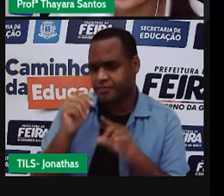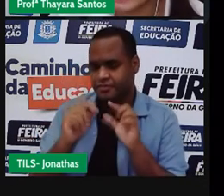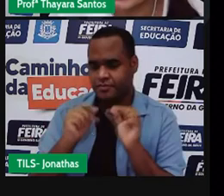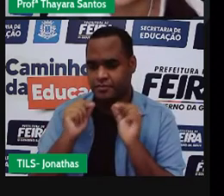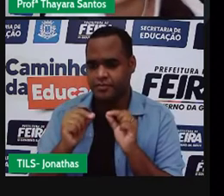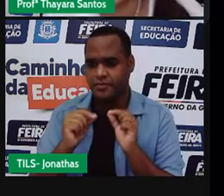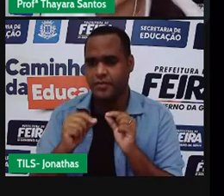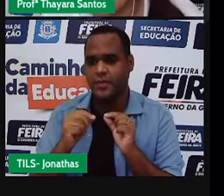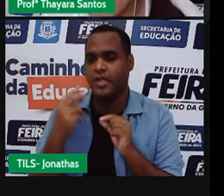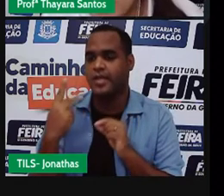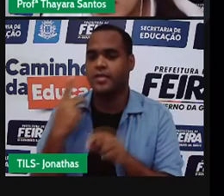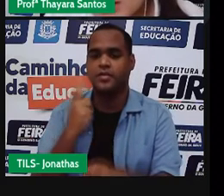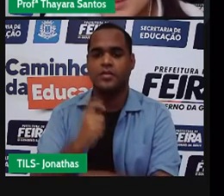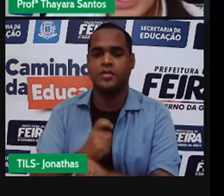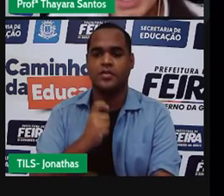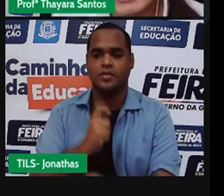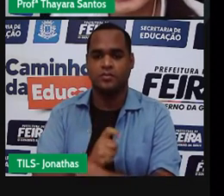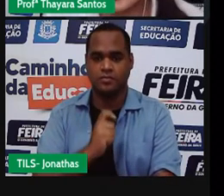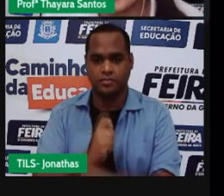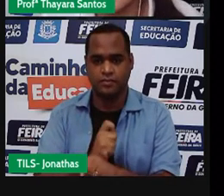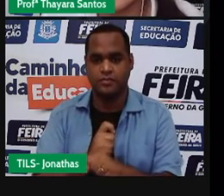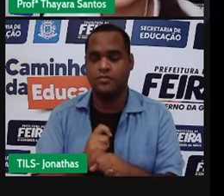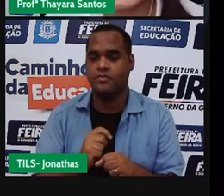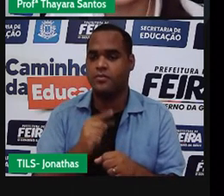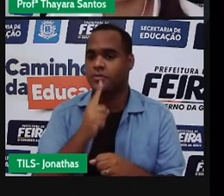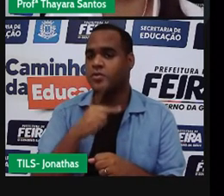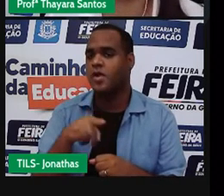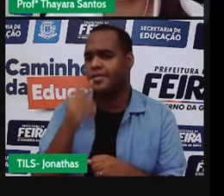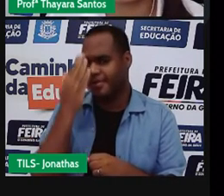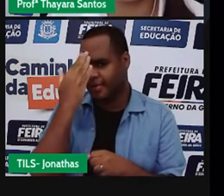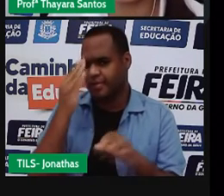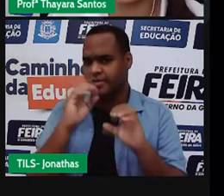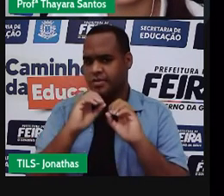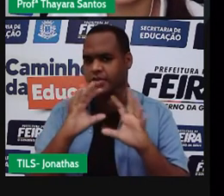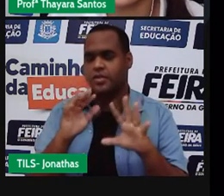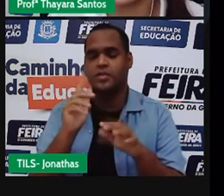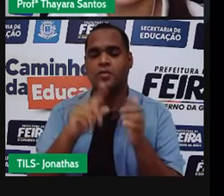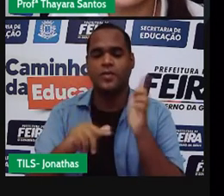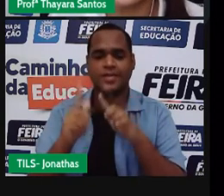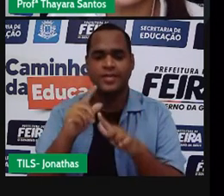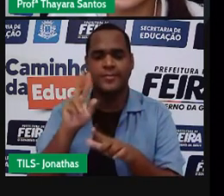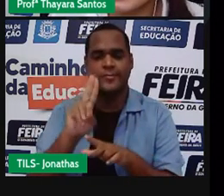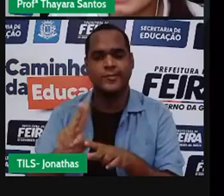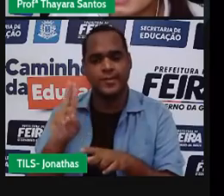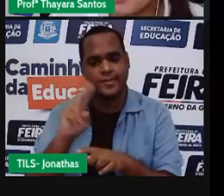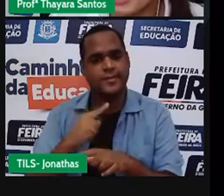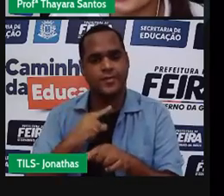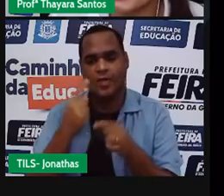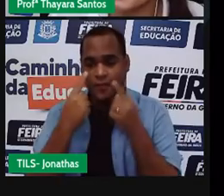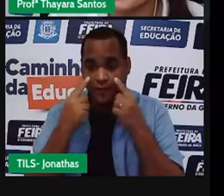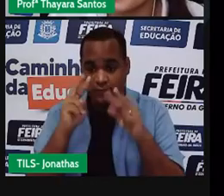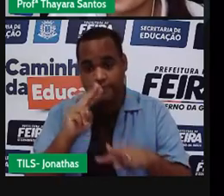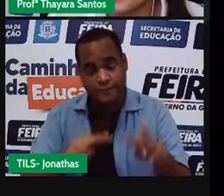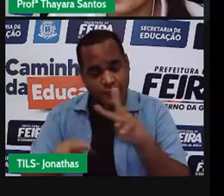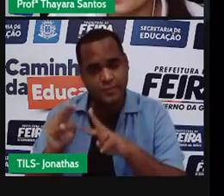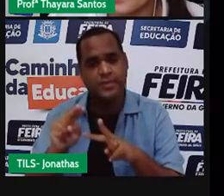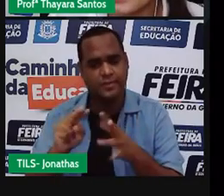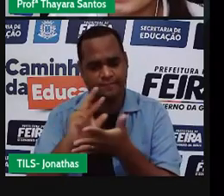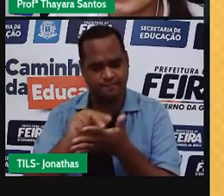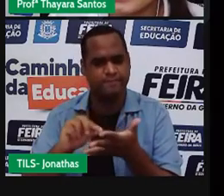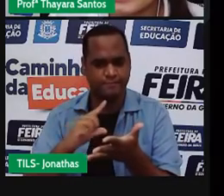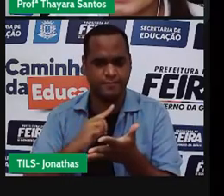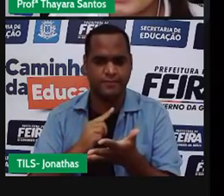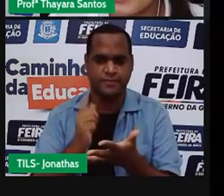sólido tá então é isso que a gente consegue usar aqui nesse simulador visualizar aqui nesse simulador